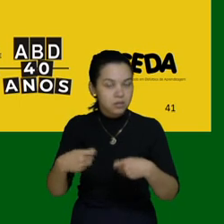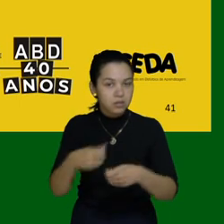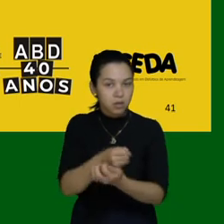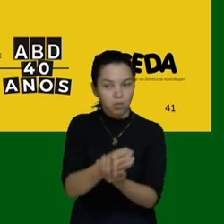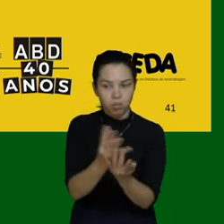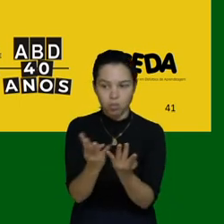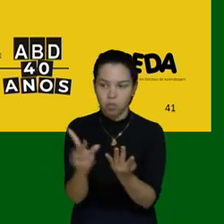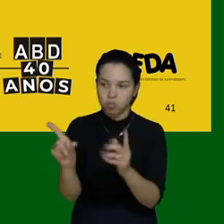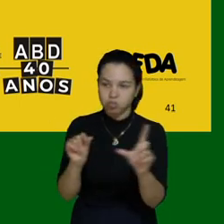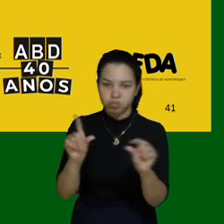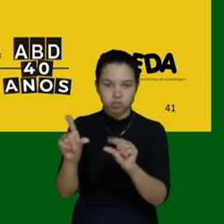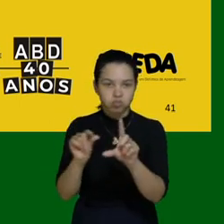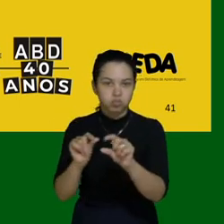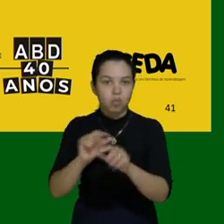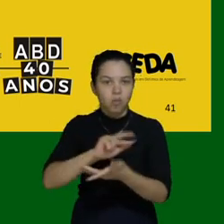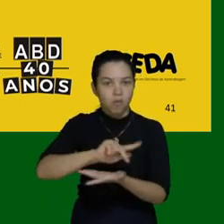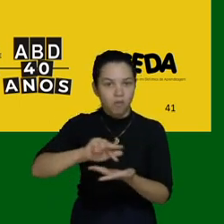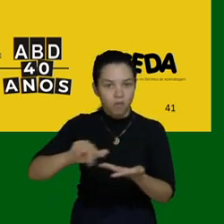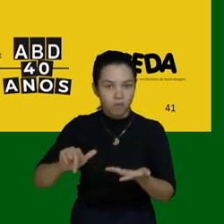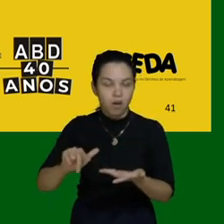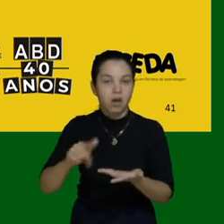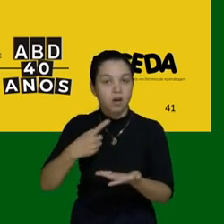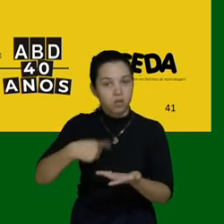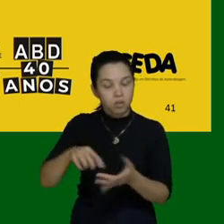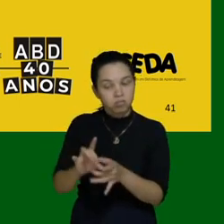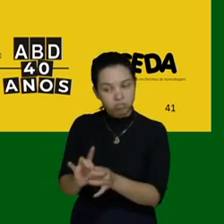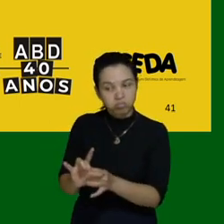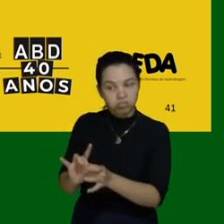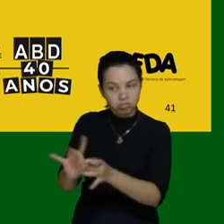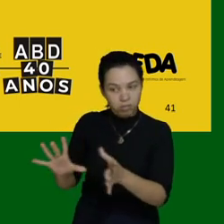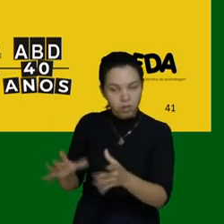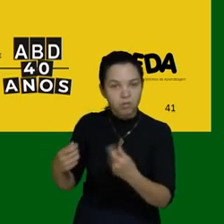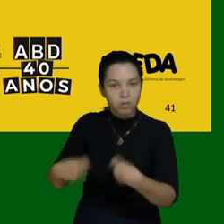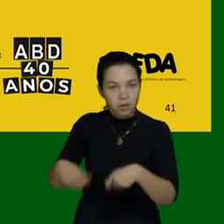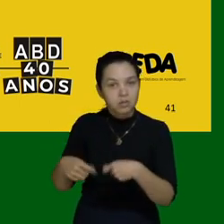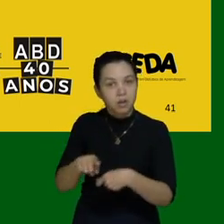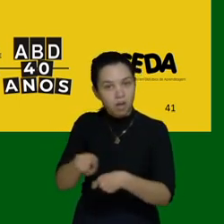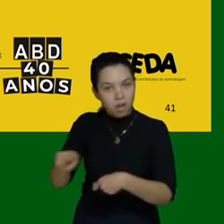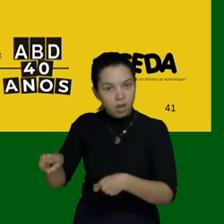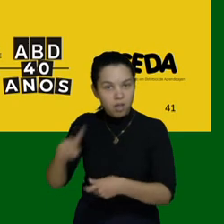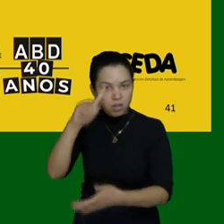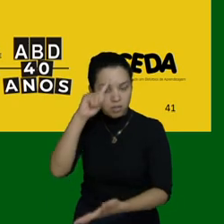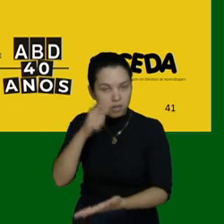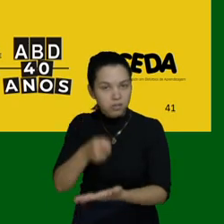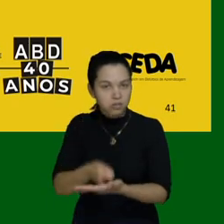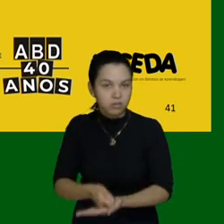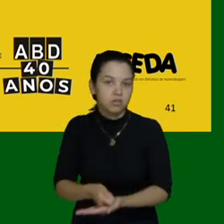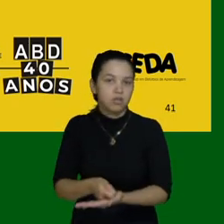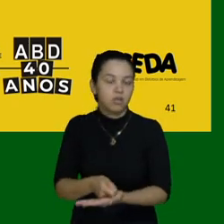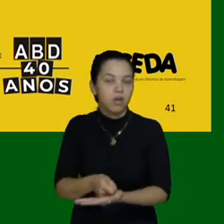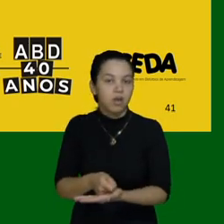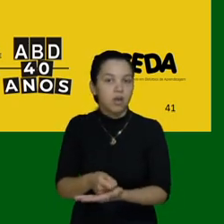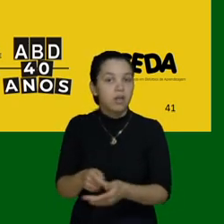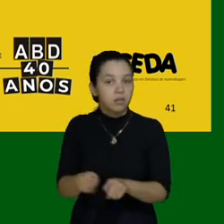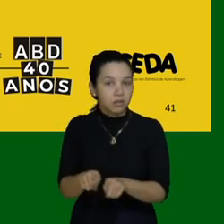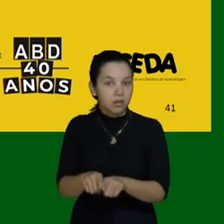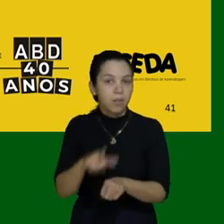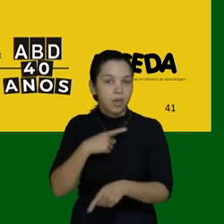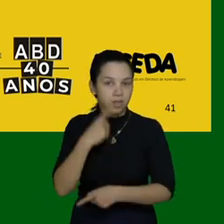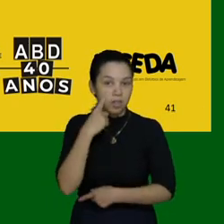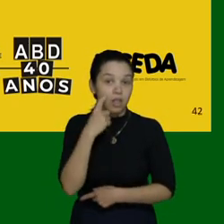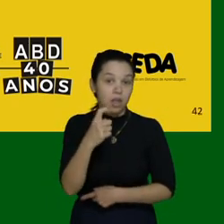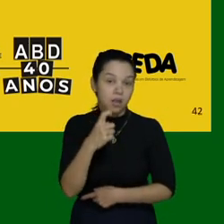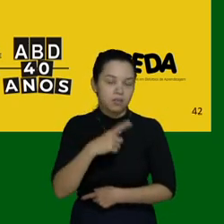observação e deixá-los um pouco mais a vontade para encaminharem para aquilo que eles têm maior